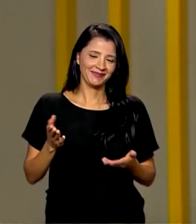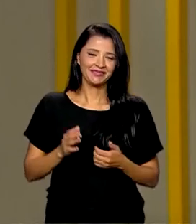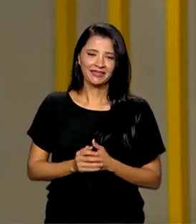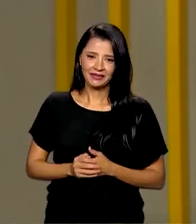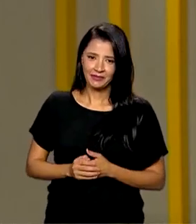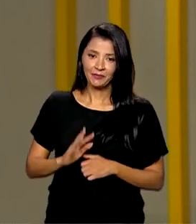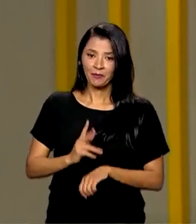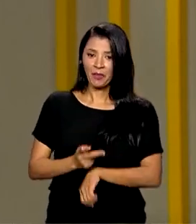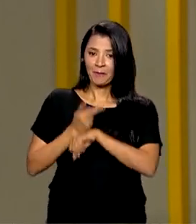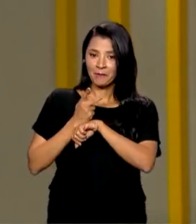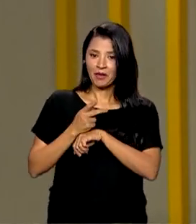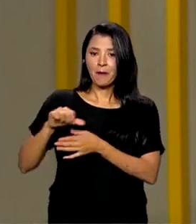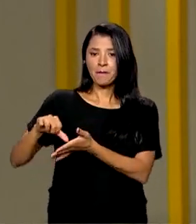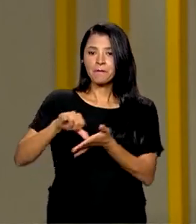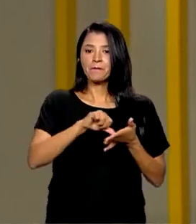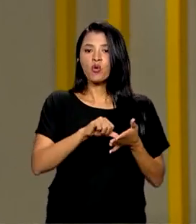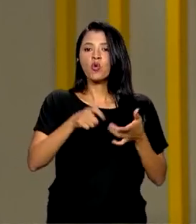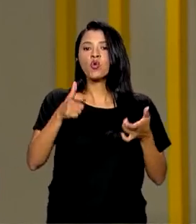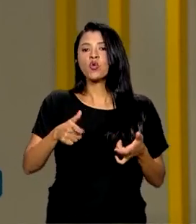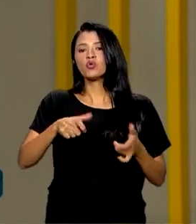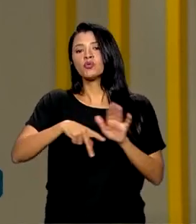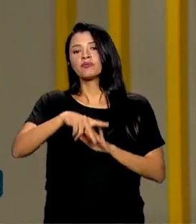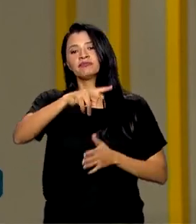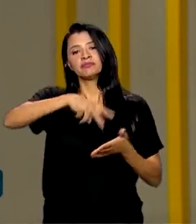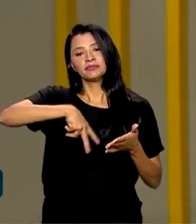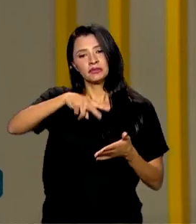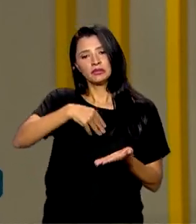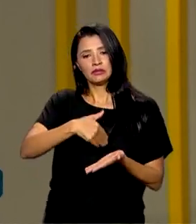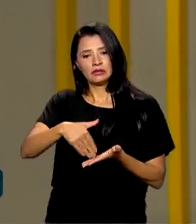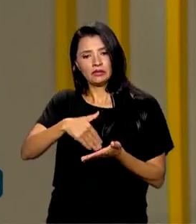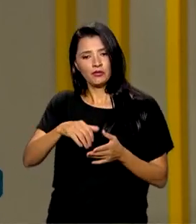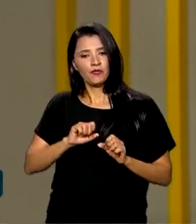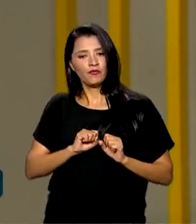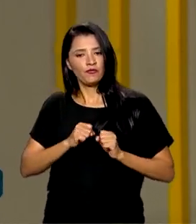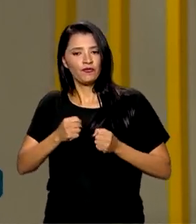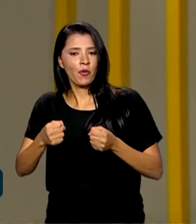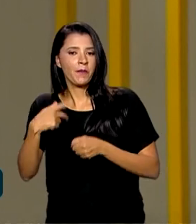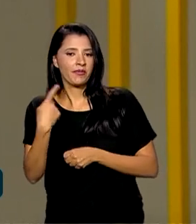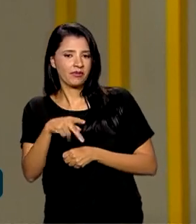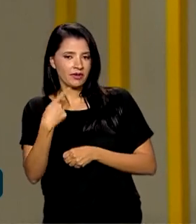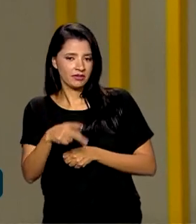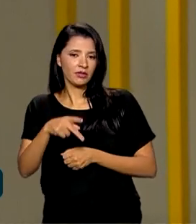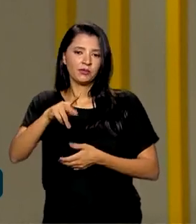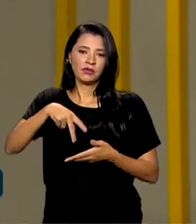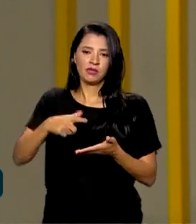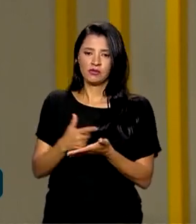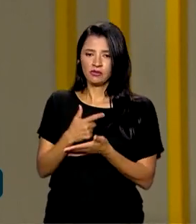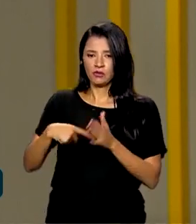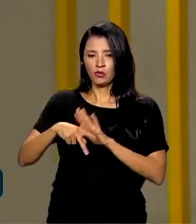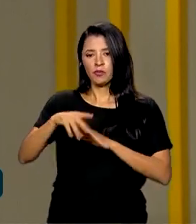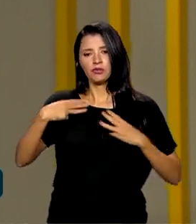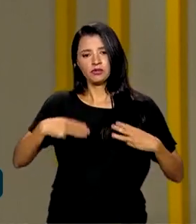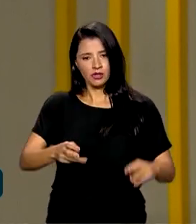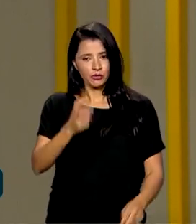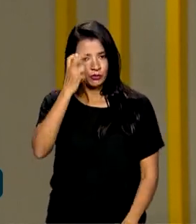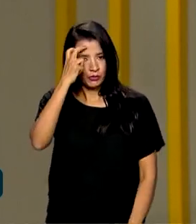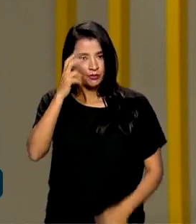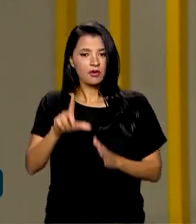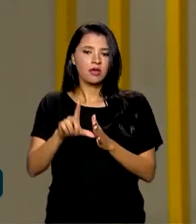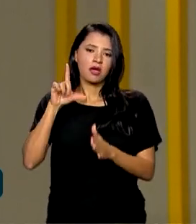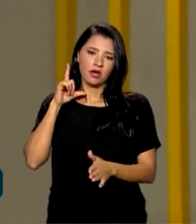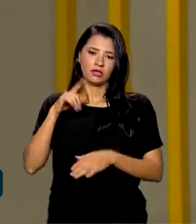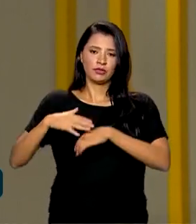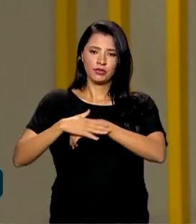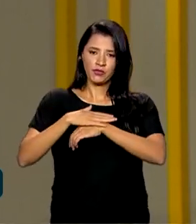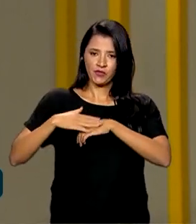Prêmio Pontos de Leitura é uma iniciativa da Secretaria de Formação, Livro e Leitura do Ministério da Cultura. Mais cedo, eu conversei